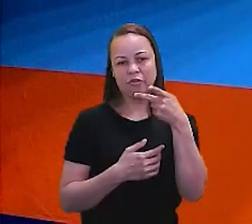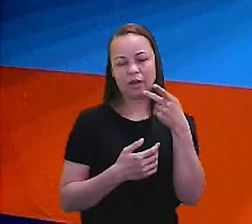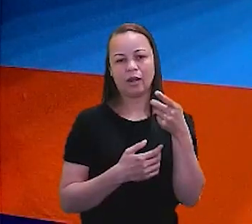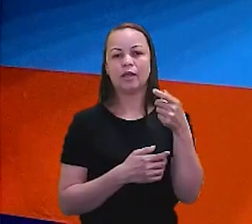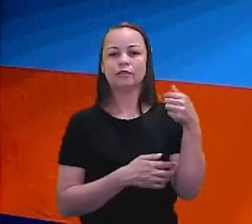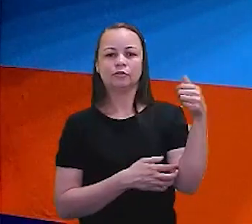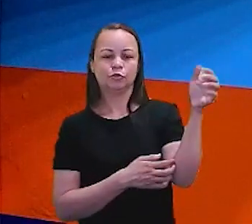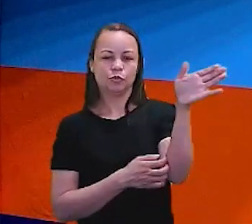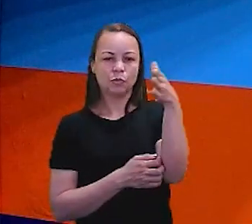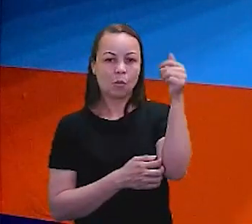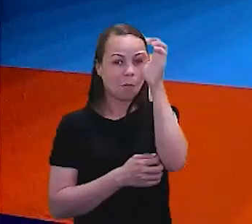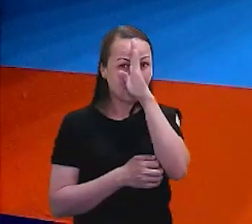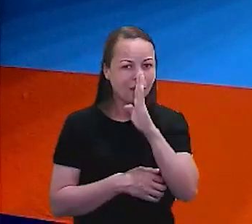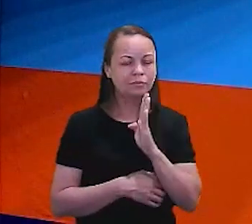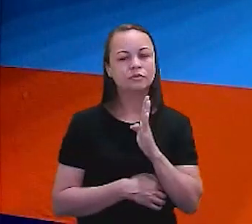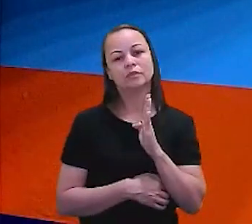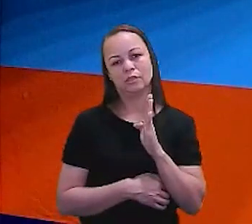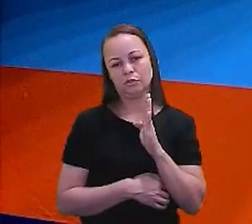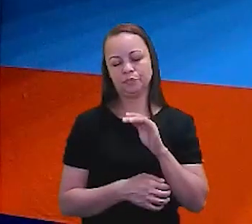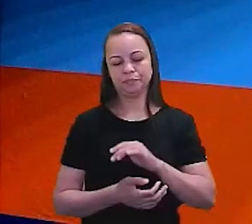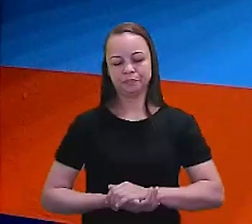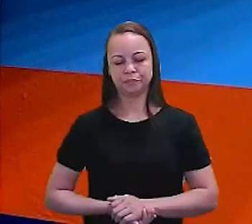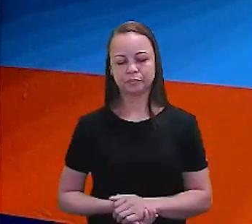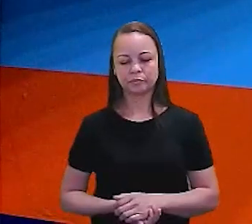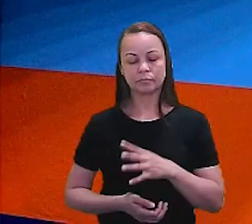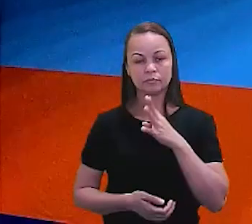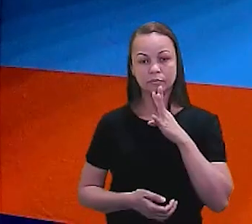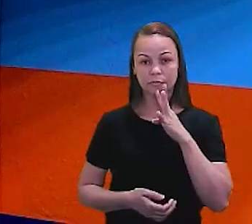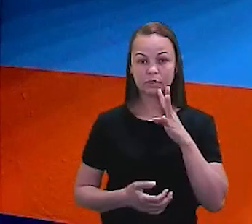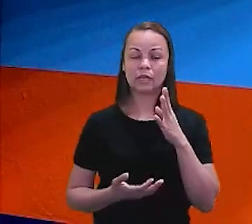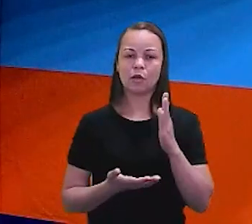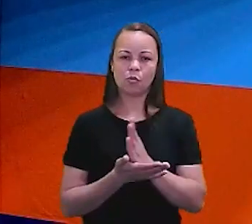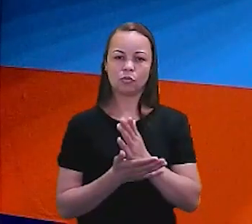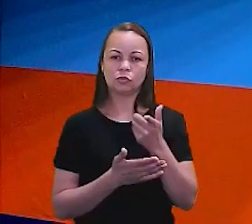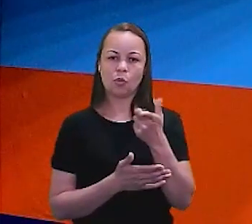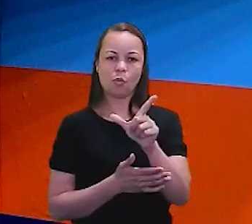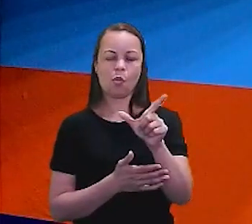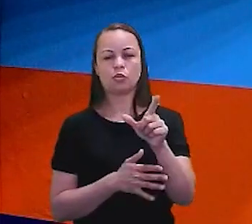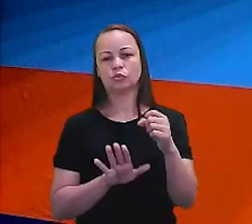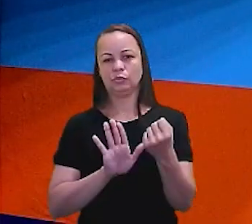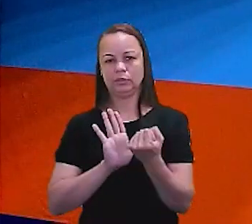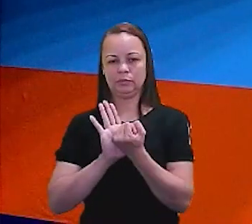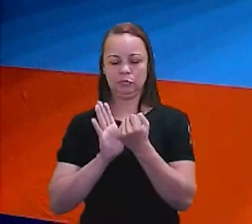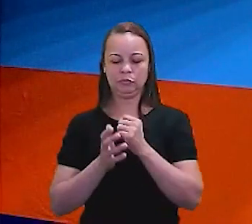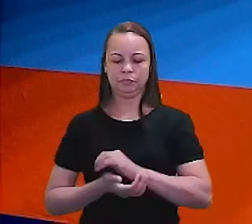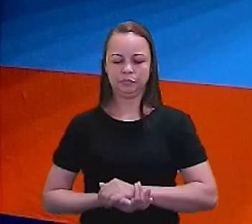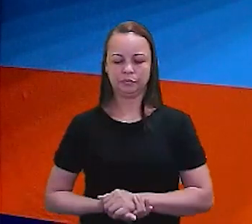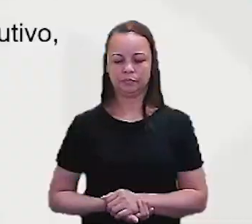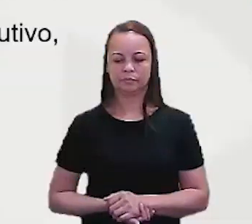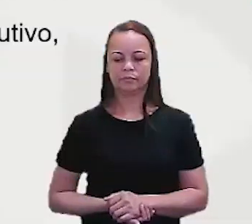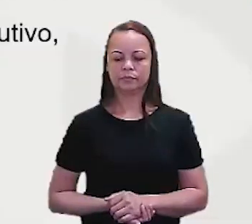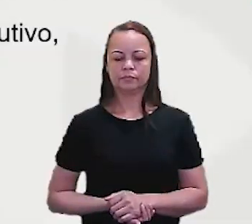estamos representando o Brasil. Vamos conhecer mais alguns símbolos nacionais?